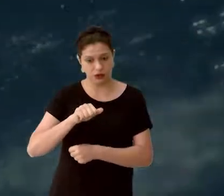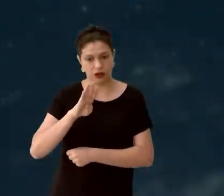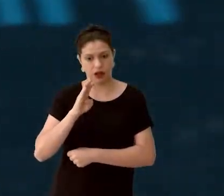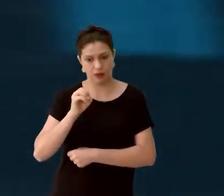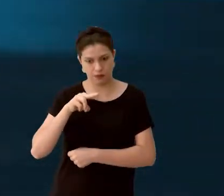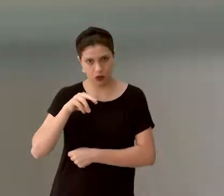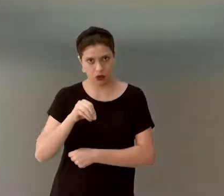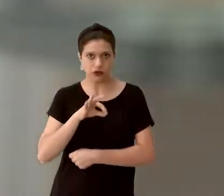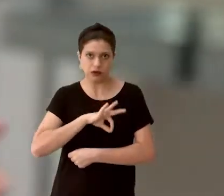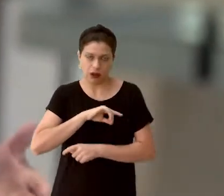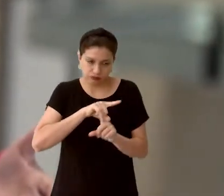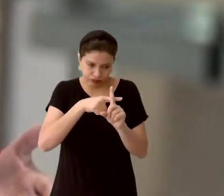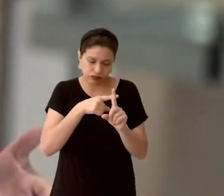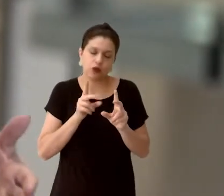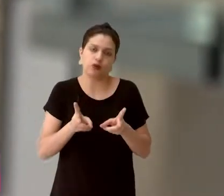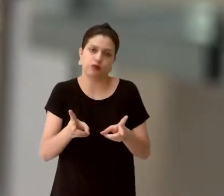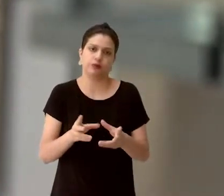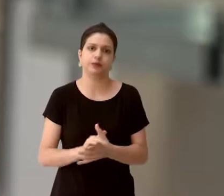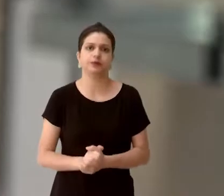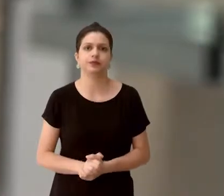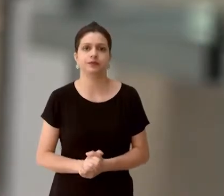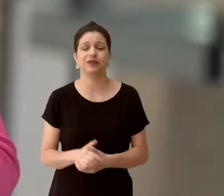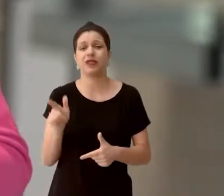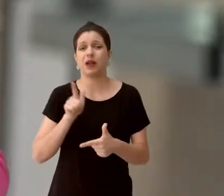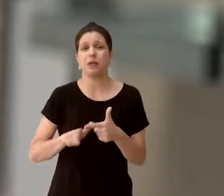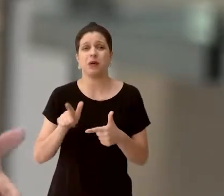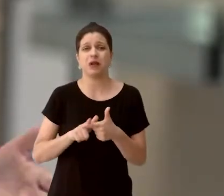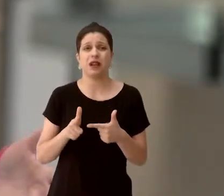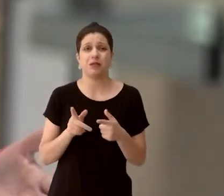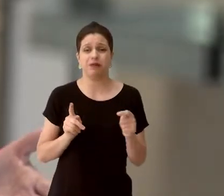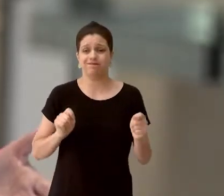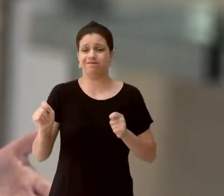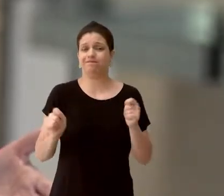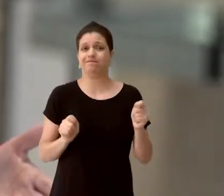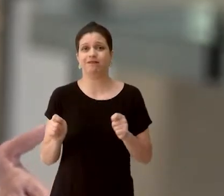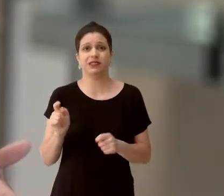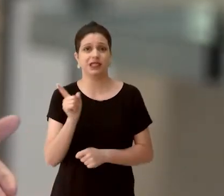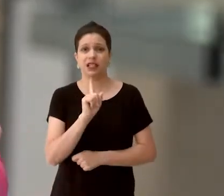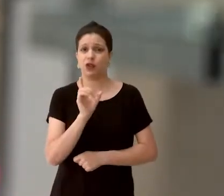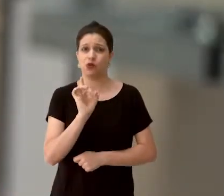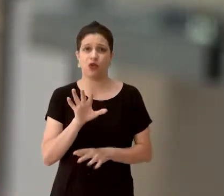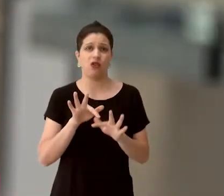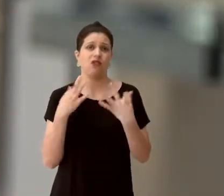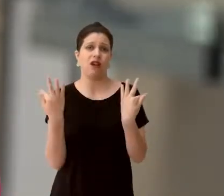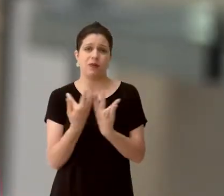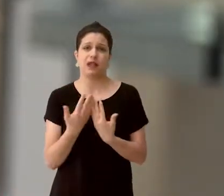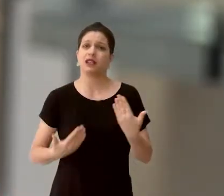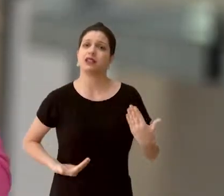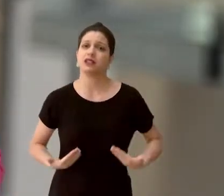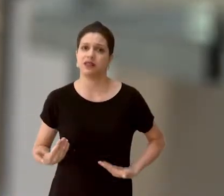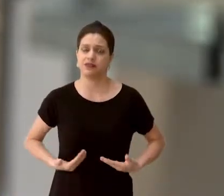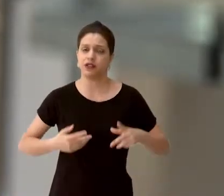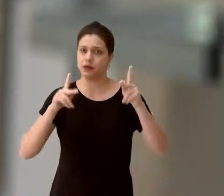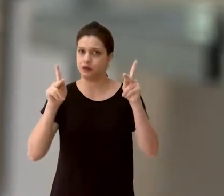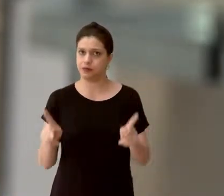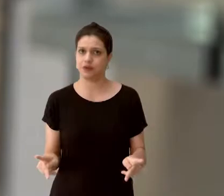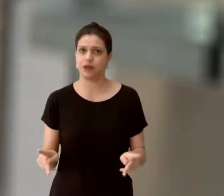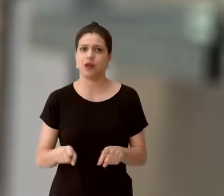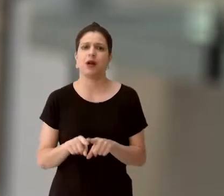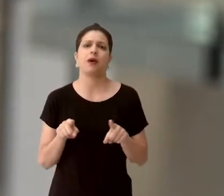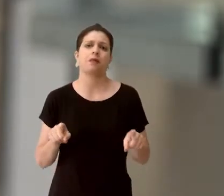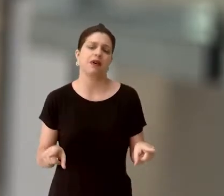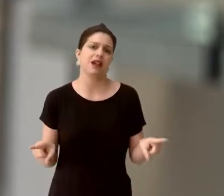mais um ano. Os problemas com finanças não se limitavam apenas às famílias com membros